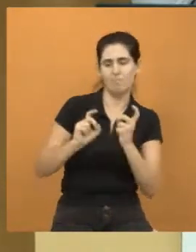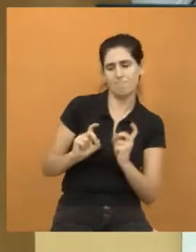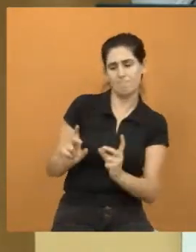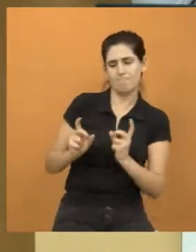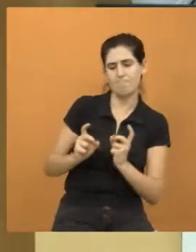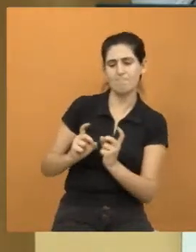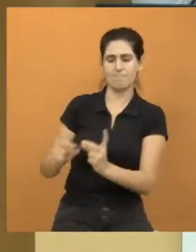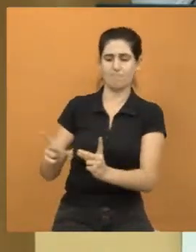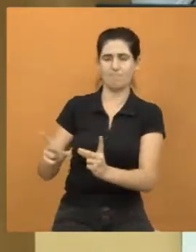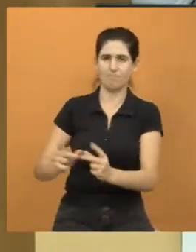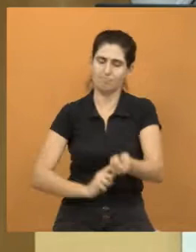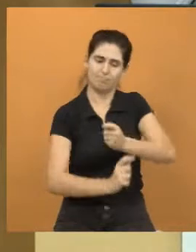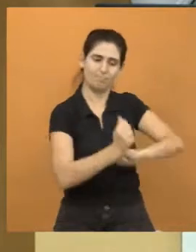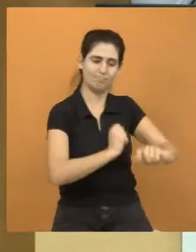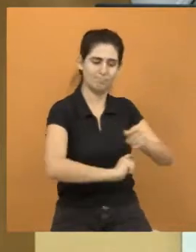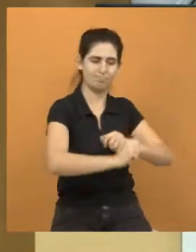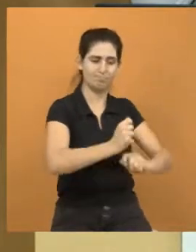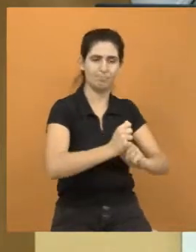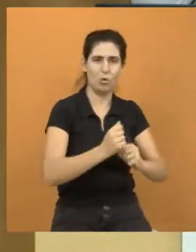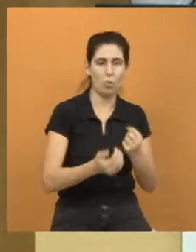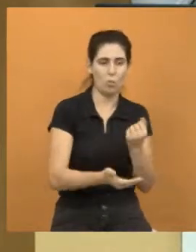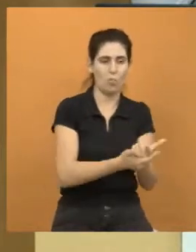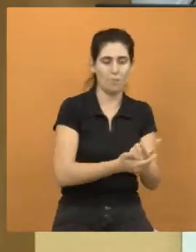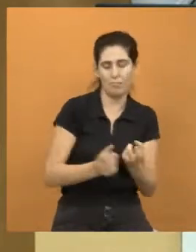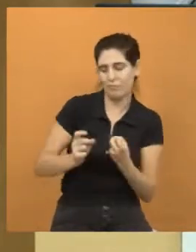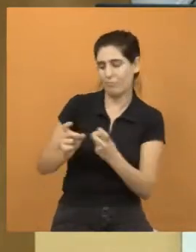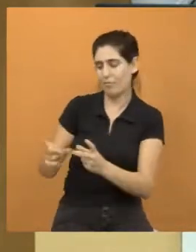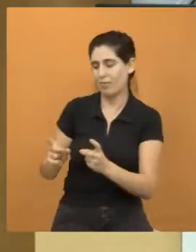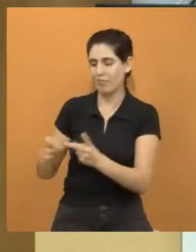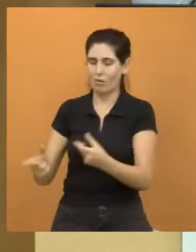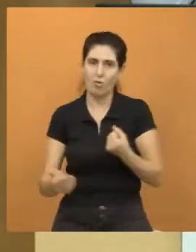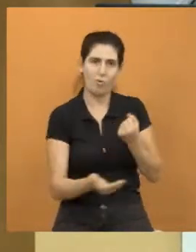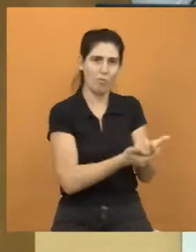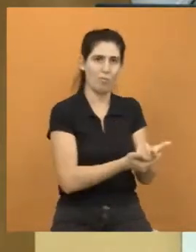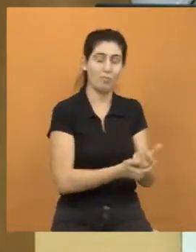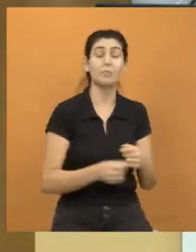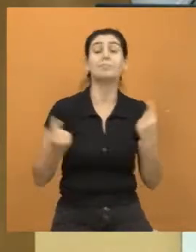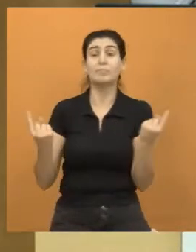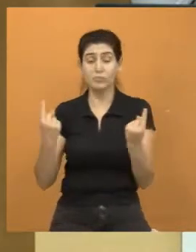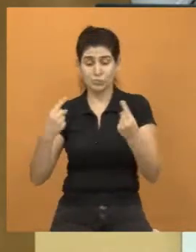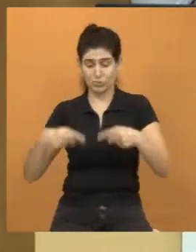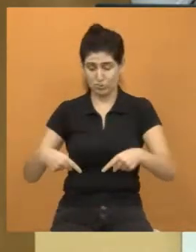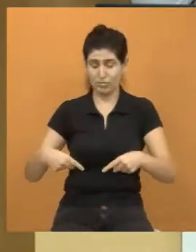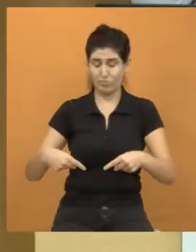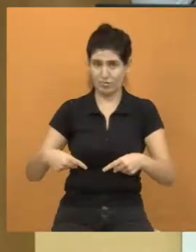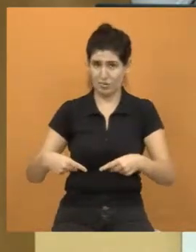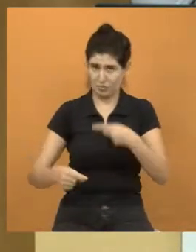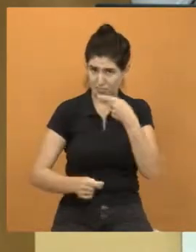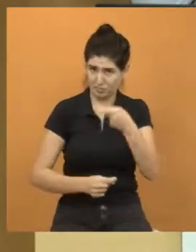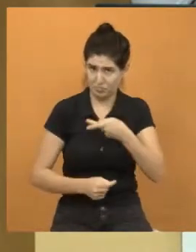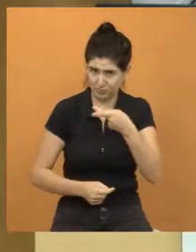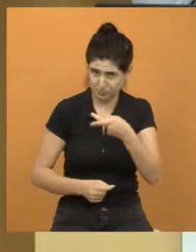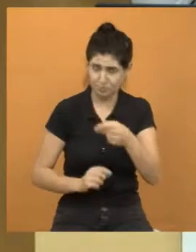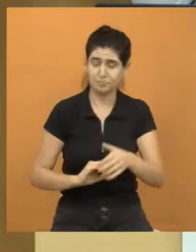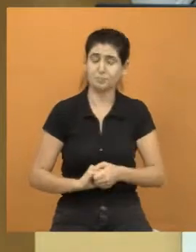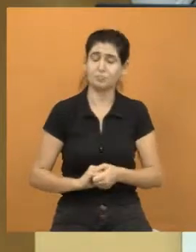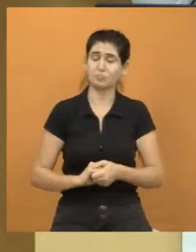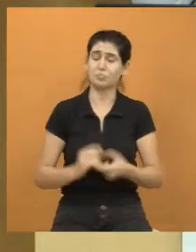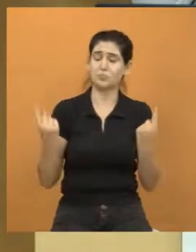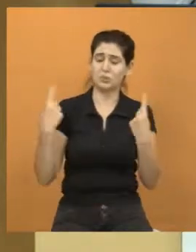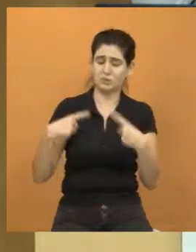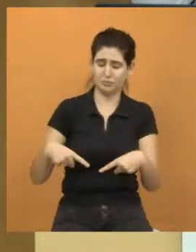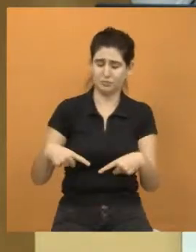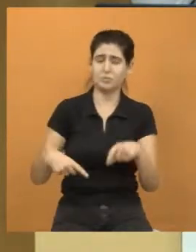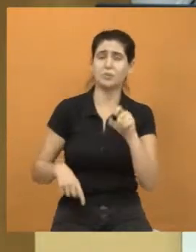a comercialização. E eu espero que o desafio que eu coloquei na minha fala nesse evento foi de